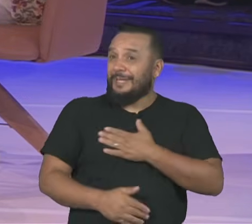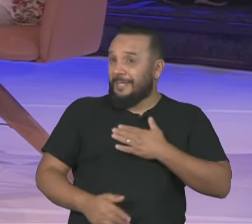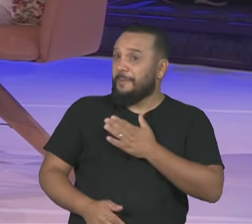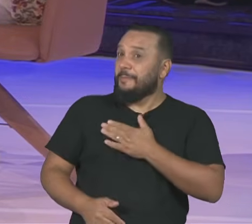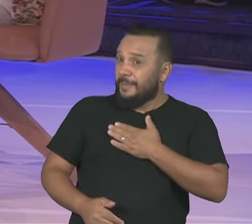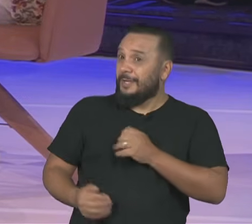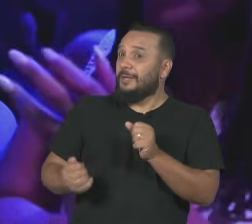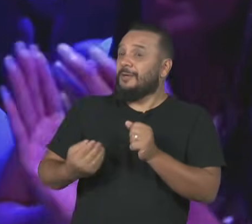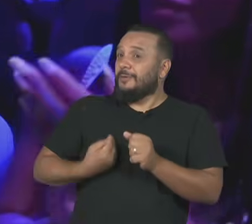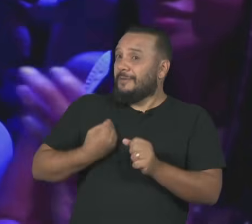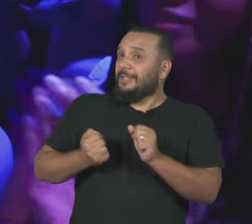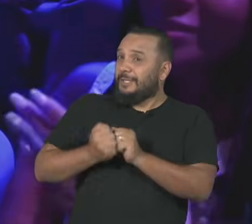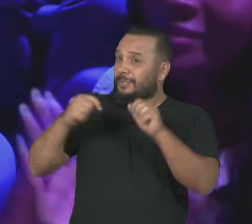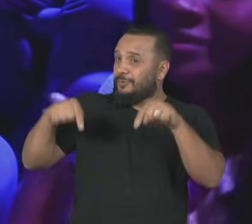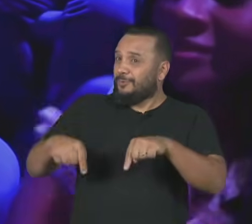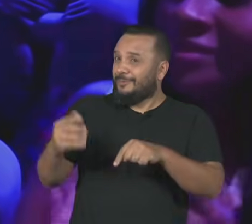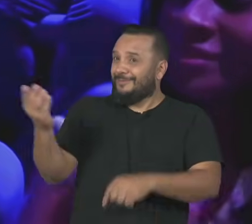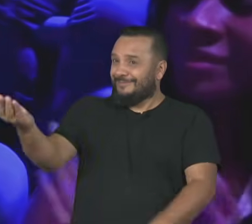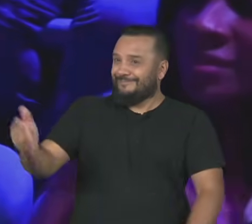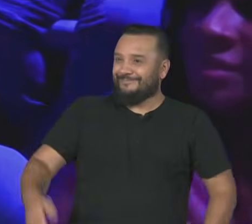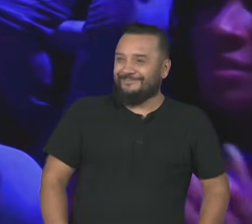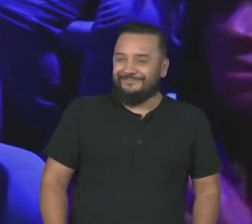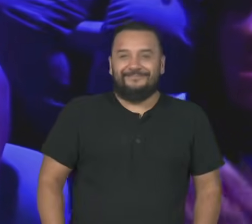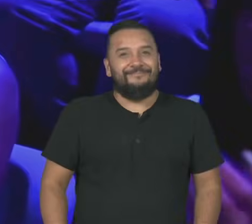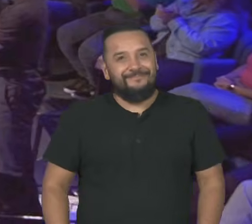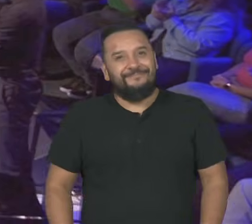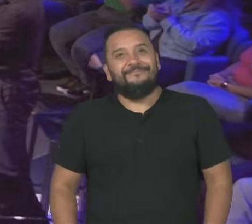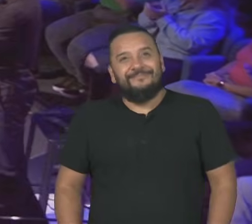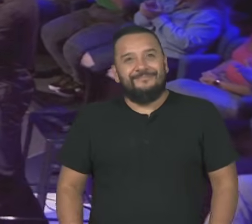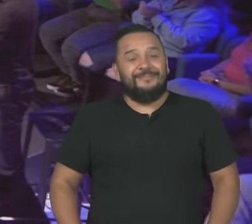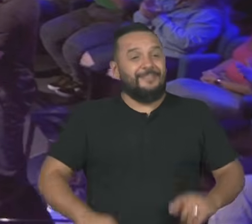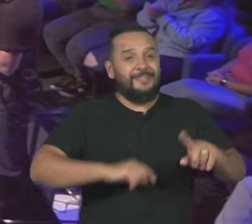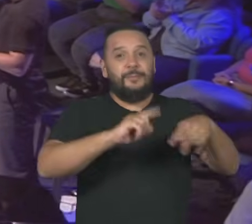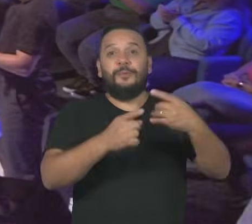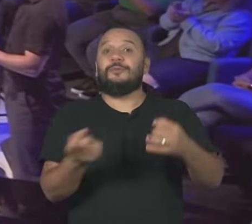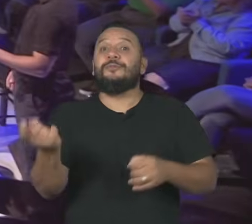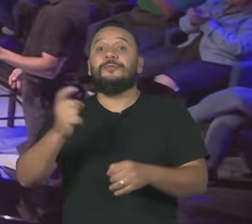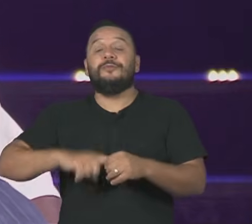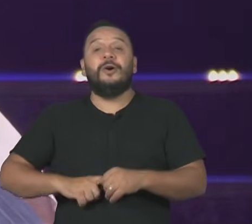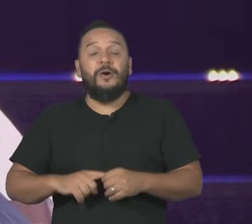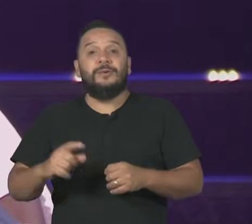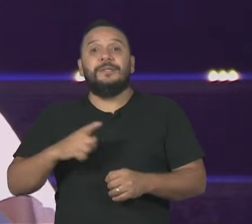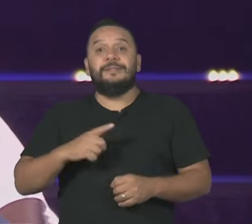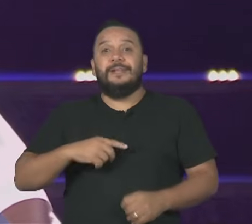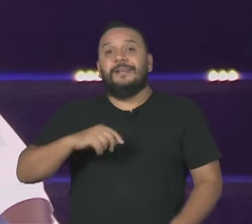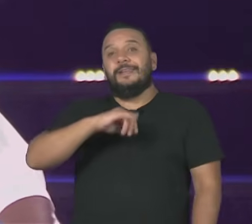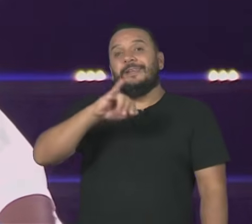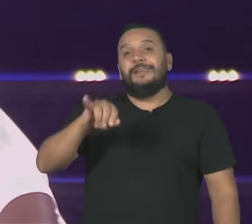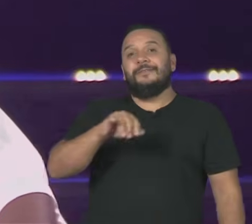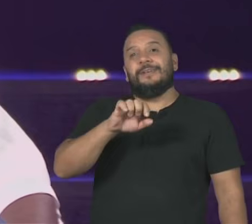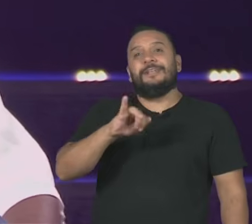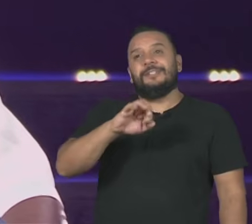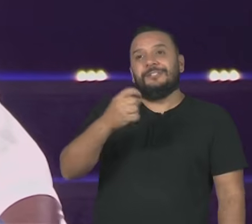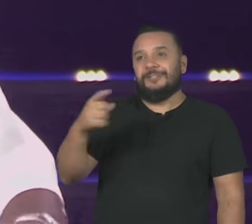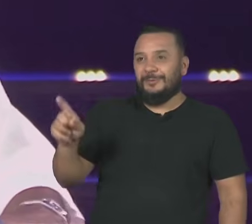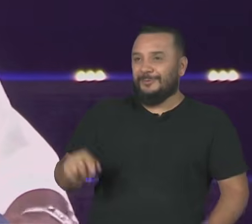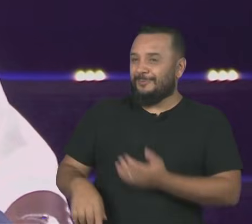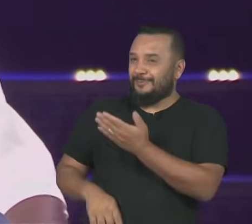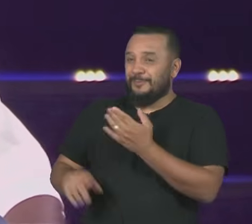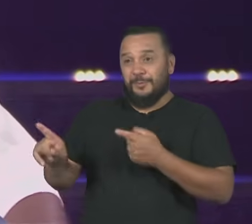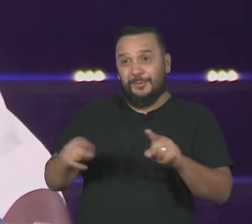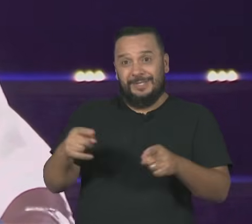você. Obrigado. Daqui a pouco a gente volta com Feijão Música.